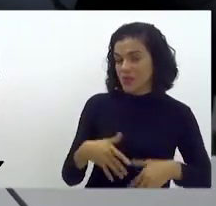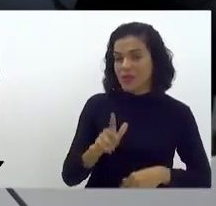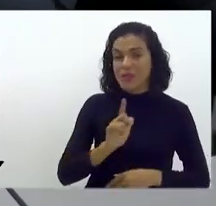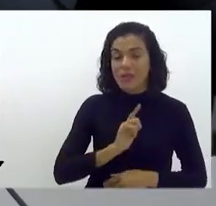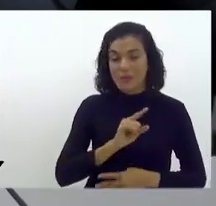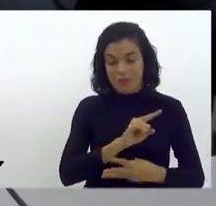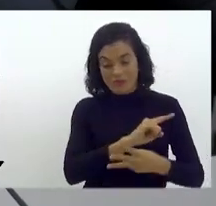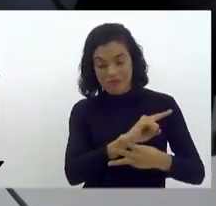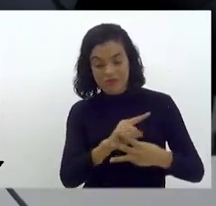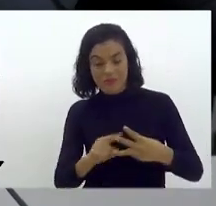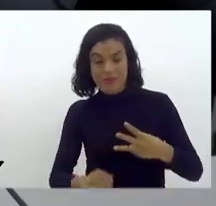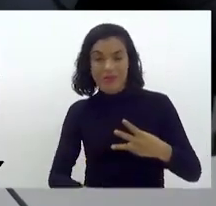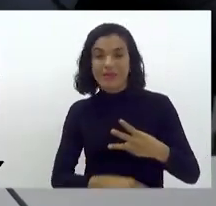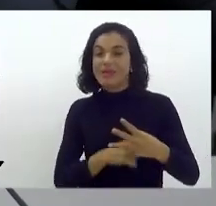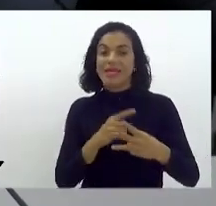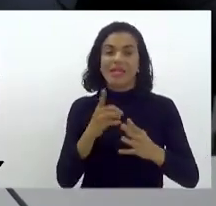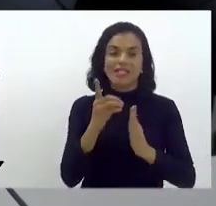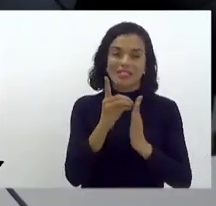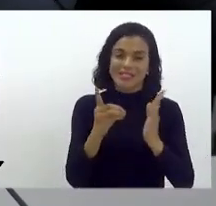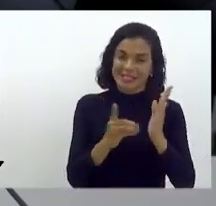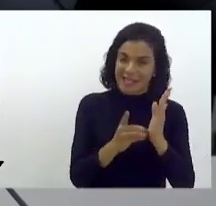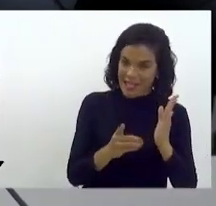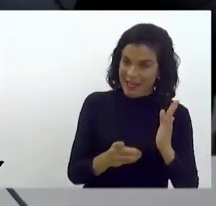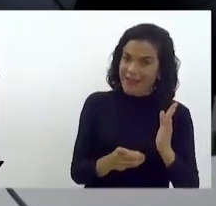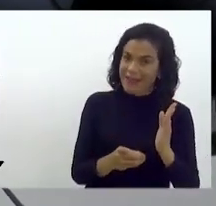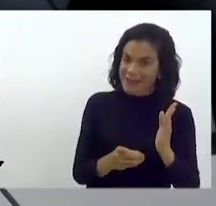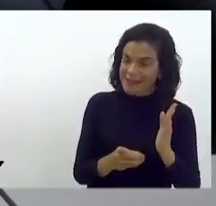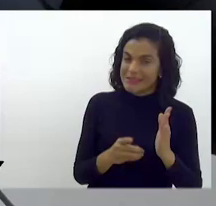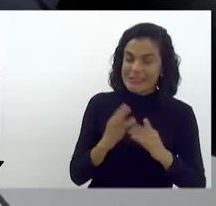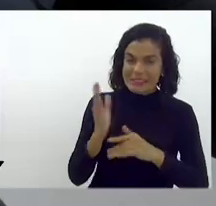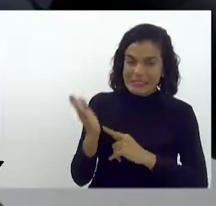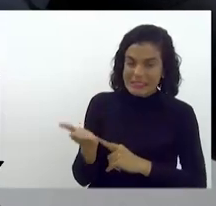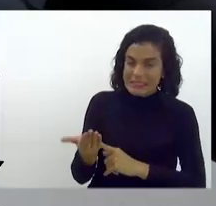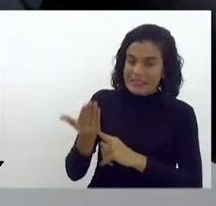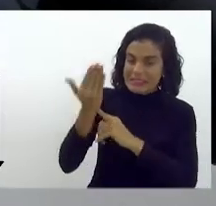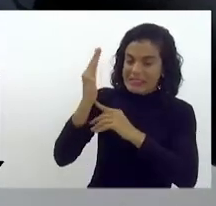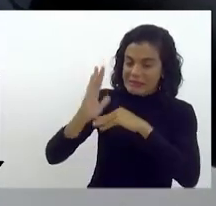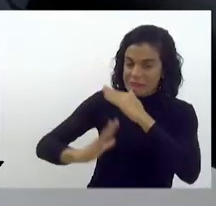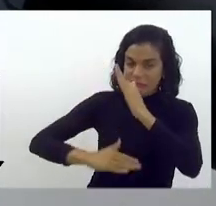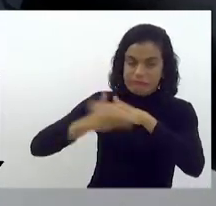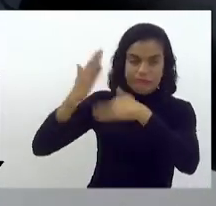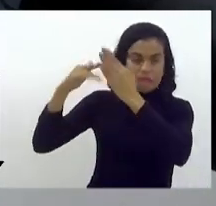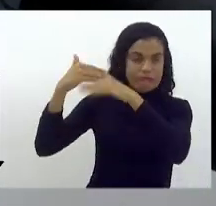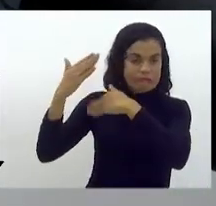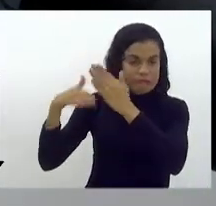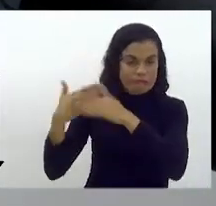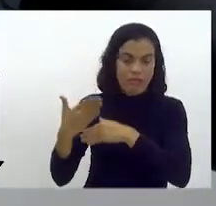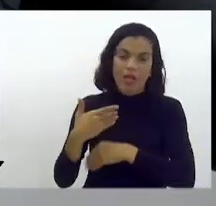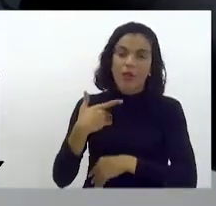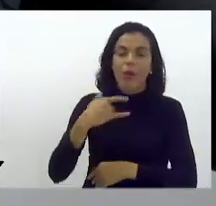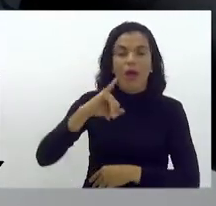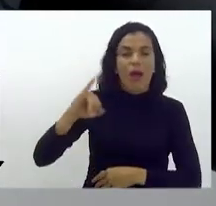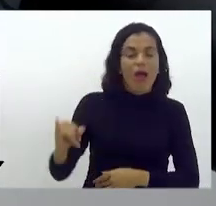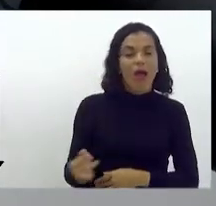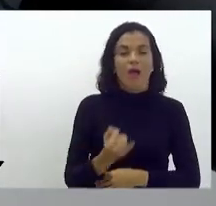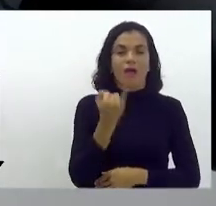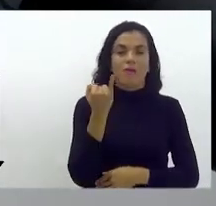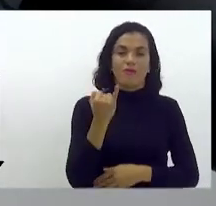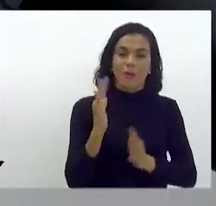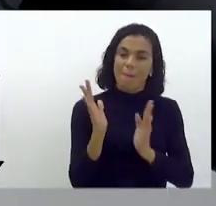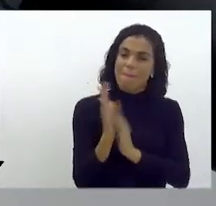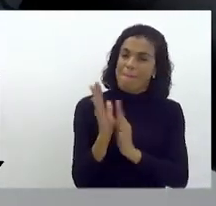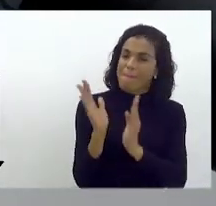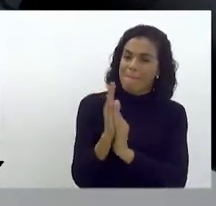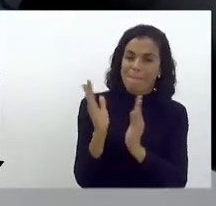aí três décadas de evolução tecnológica na área de internet então quero aproveitar para parabenizar muito